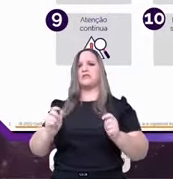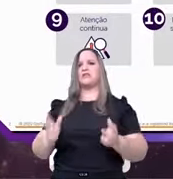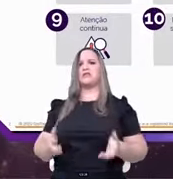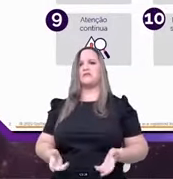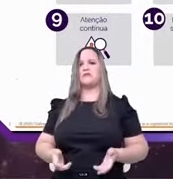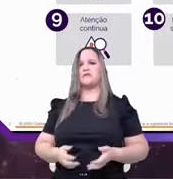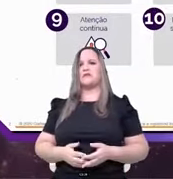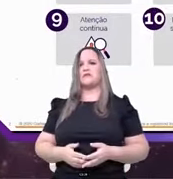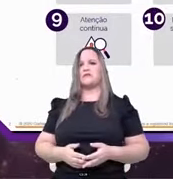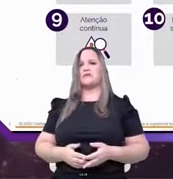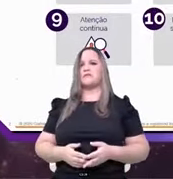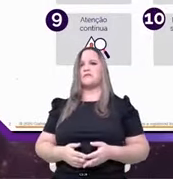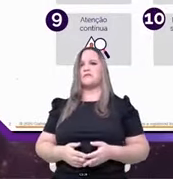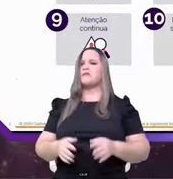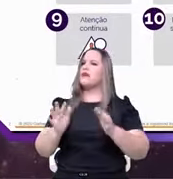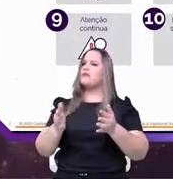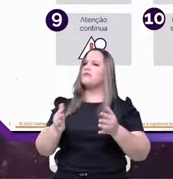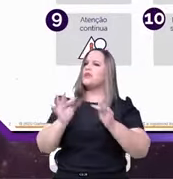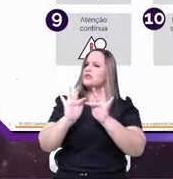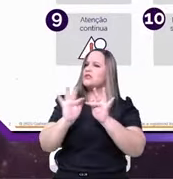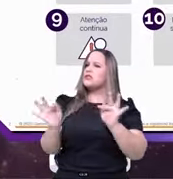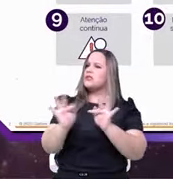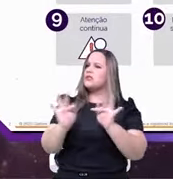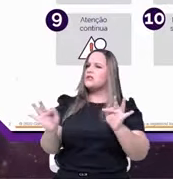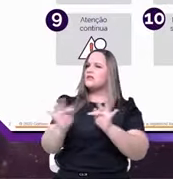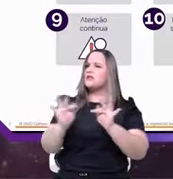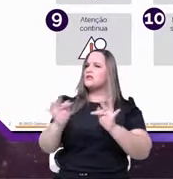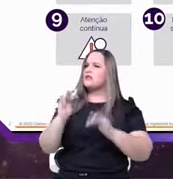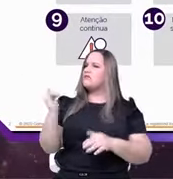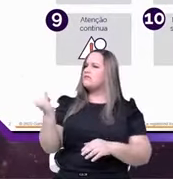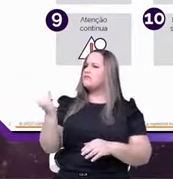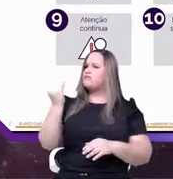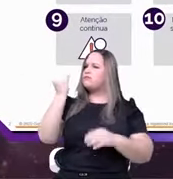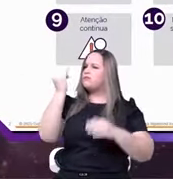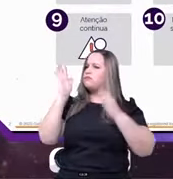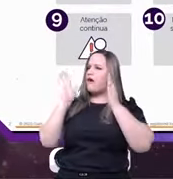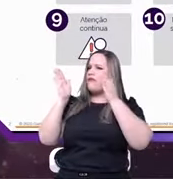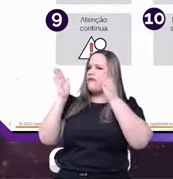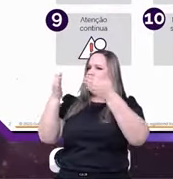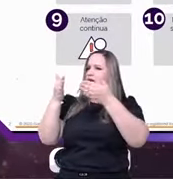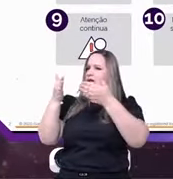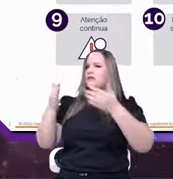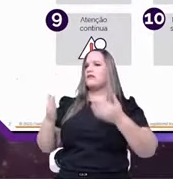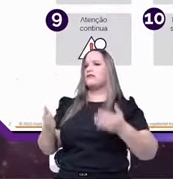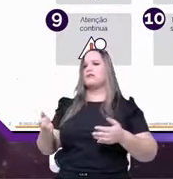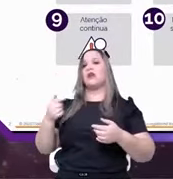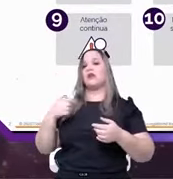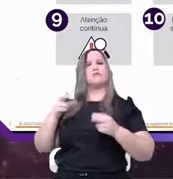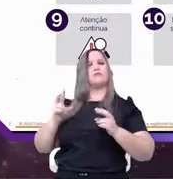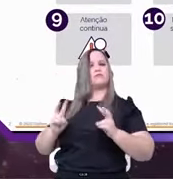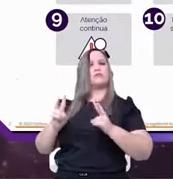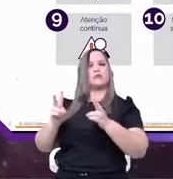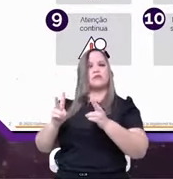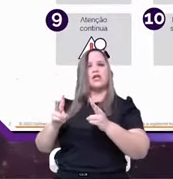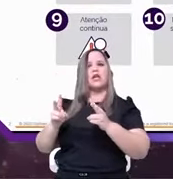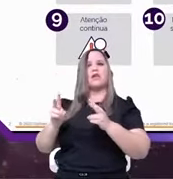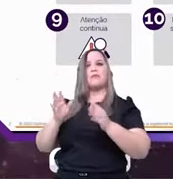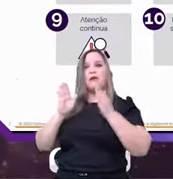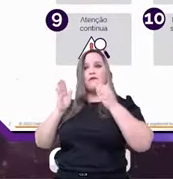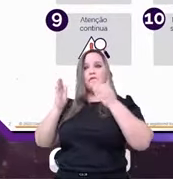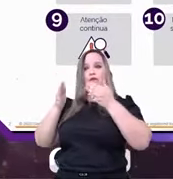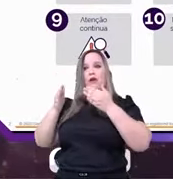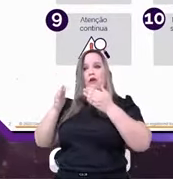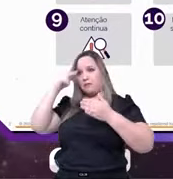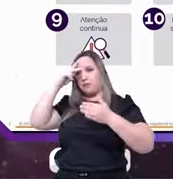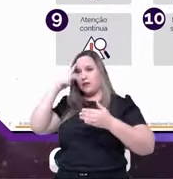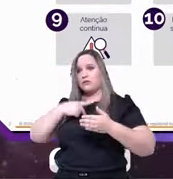feito. Simplicidade. Hoje, simplicidade é muito, muito foco. E eu sempre foco muito nisso. Esse é um ponto